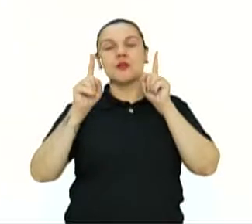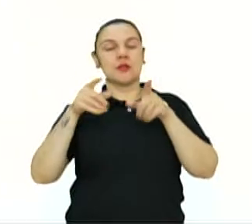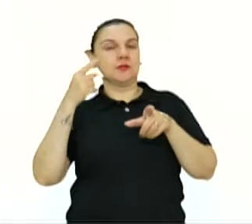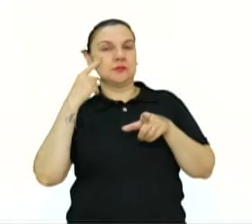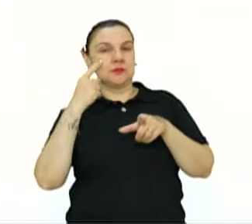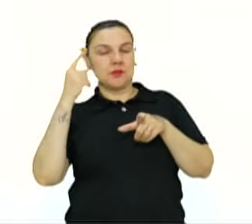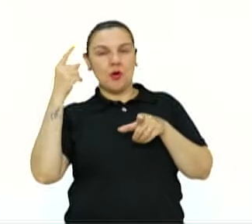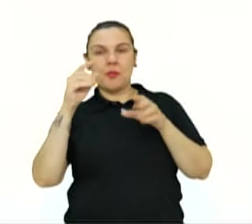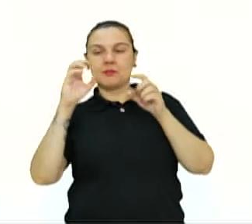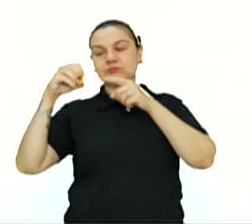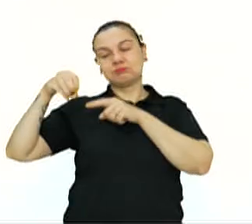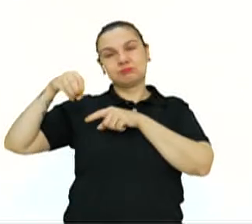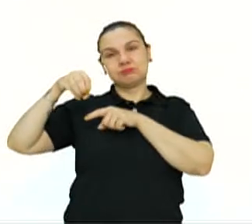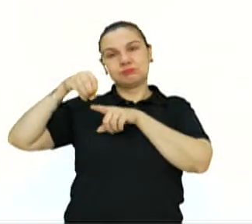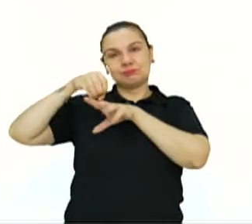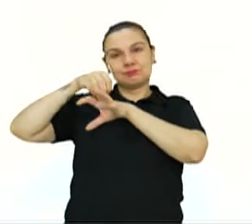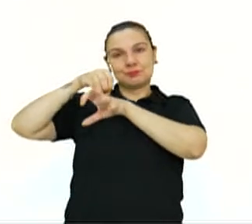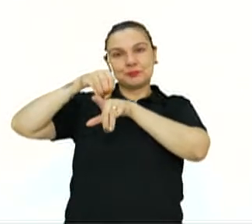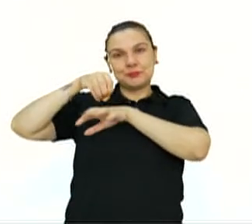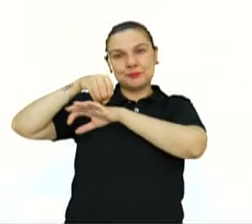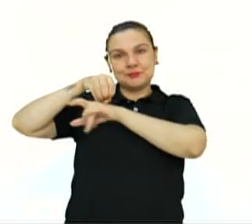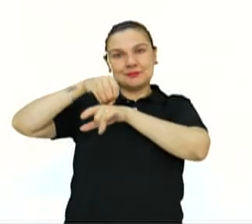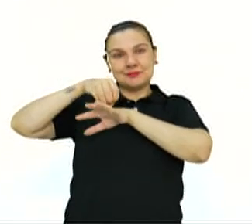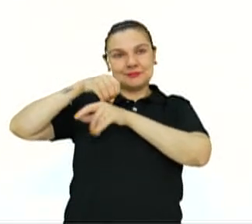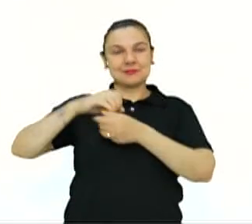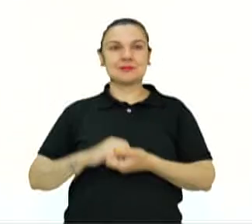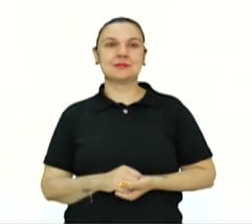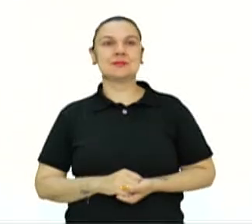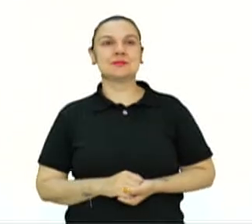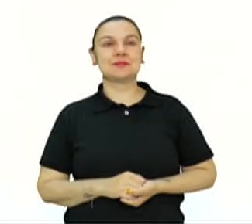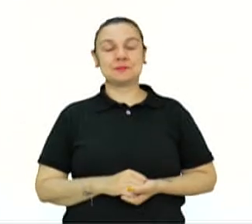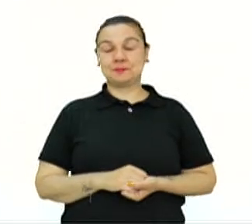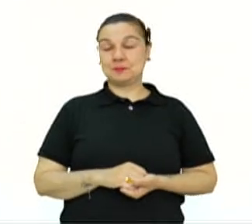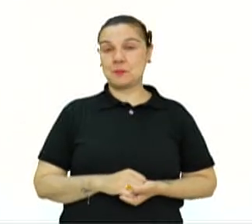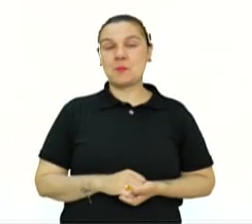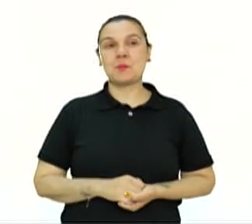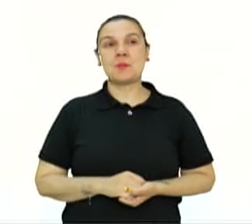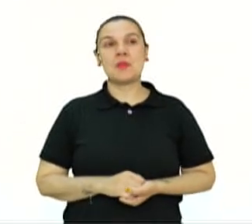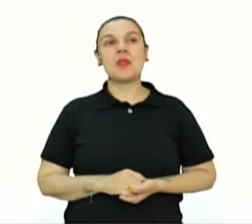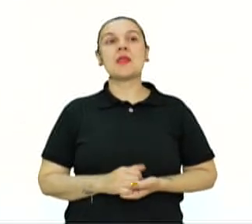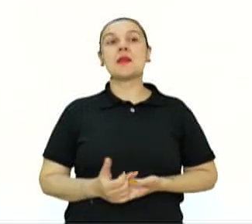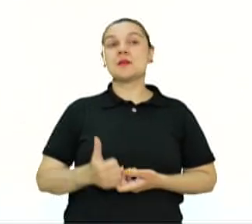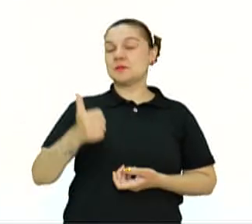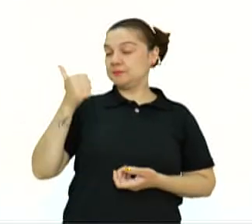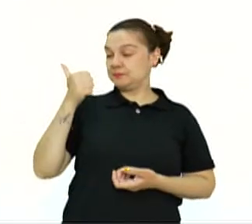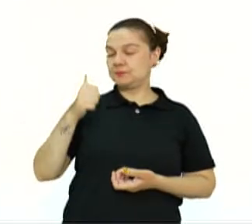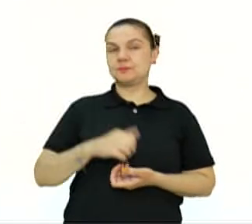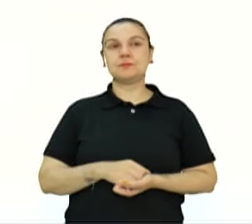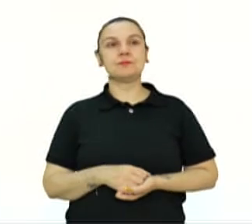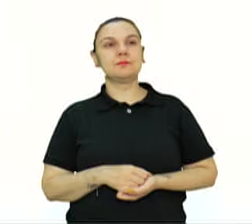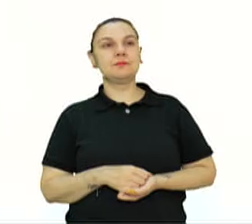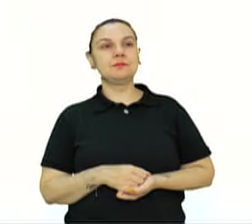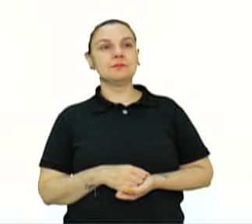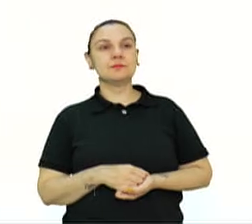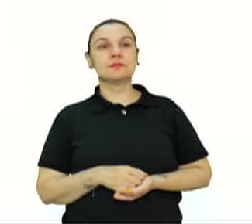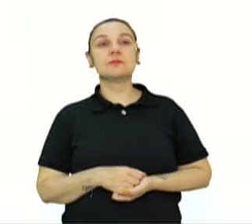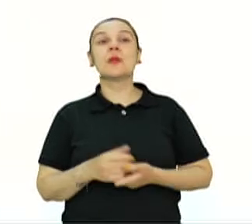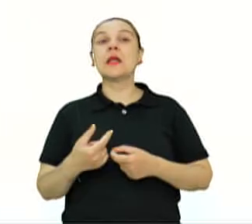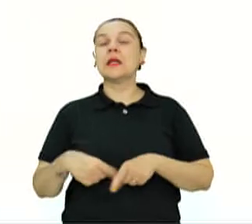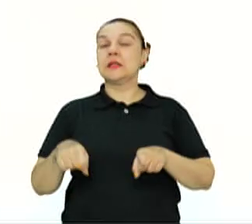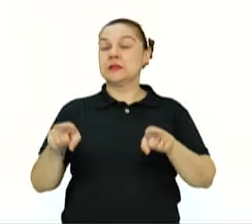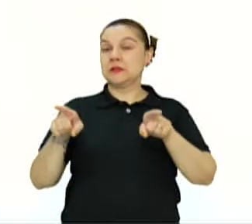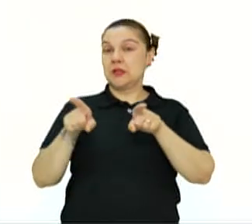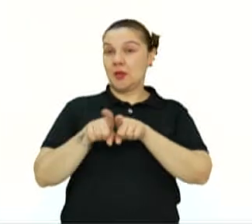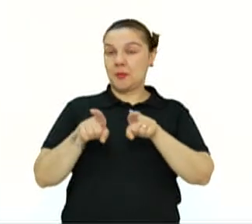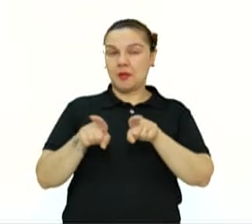tem um formato, né, de uma bolinha como se fossem uns cílios em volta dela. Essa bactéria também